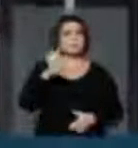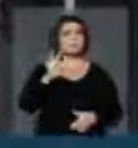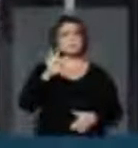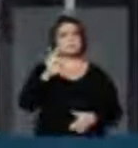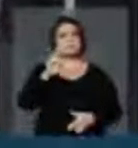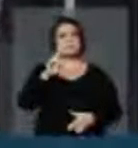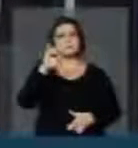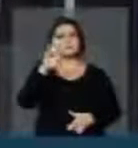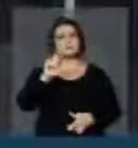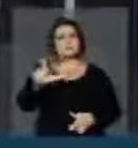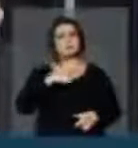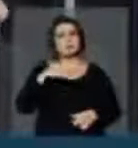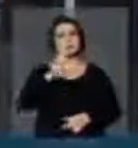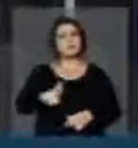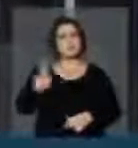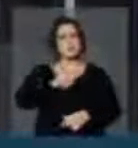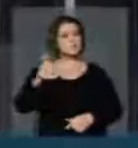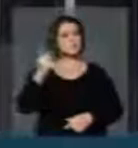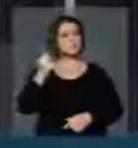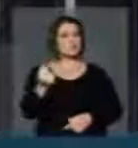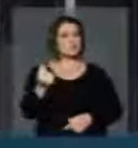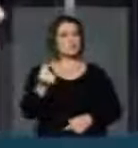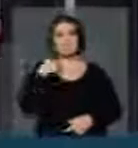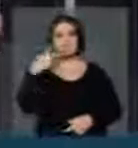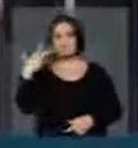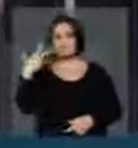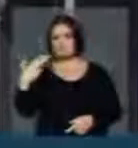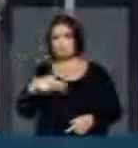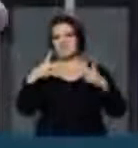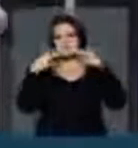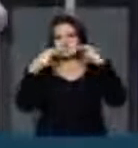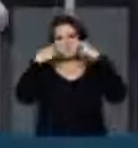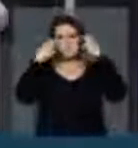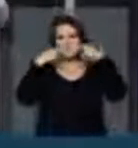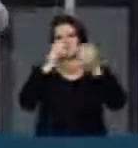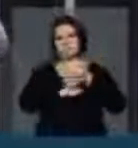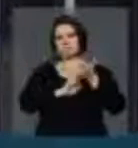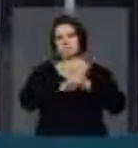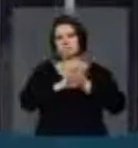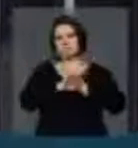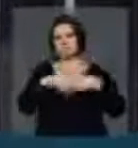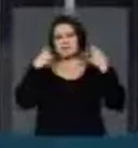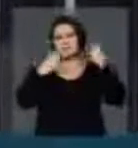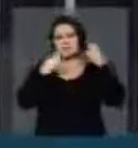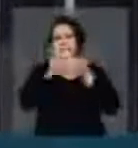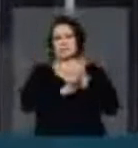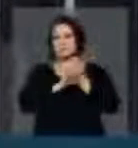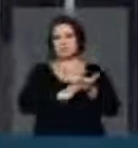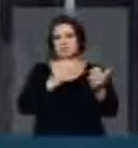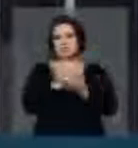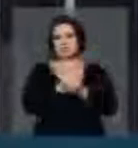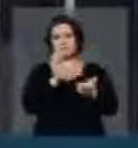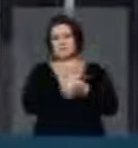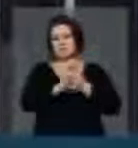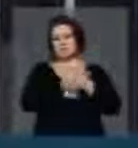campanha, usando descaradamente, desvergonhadamente, impunemente o tribunal, uma instituição que não pertence a